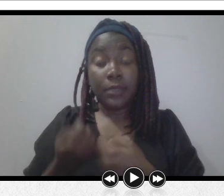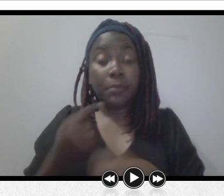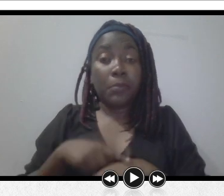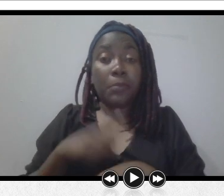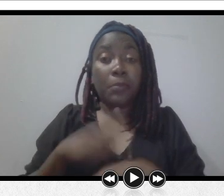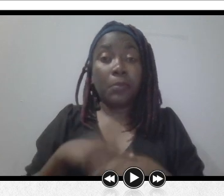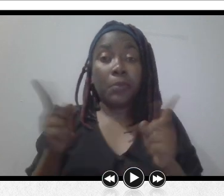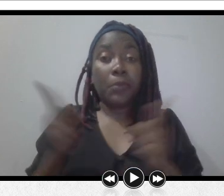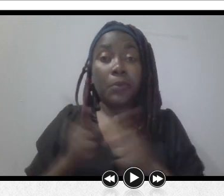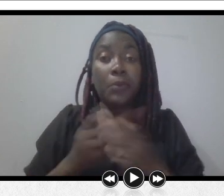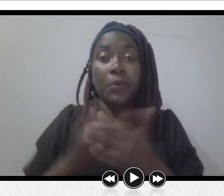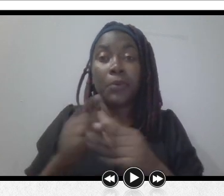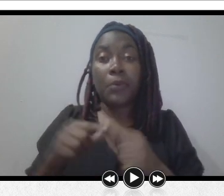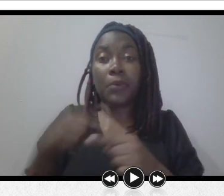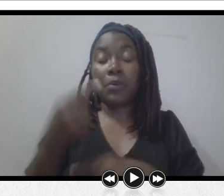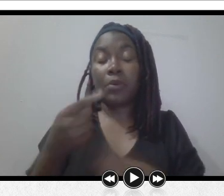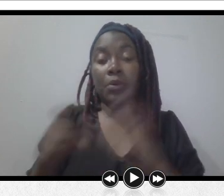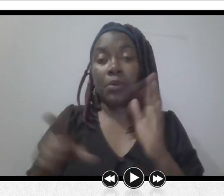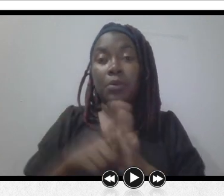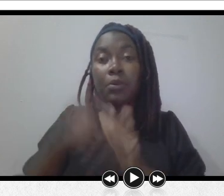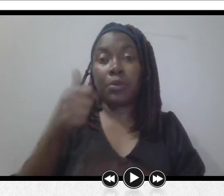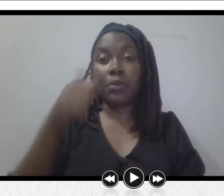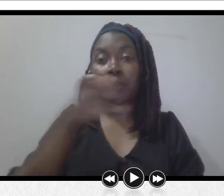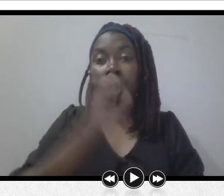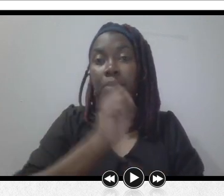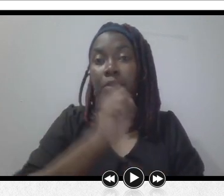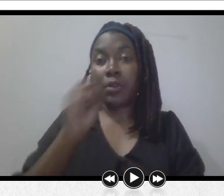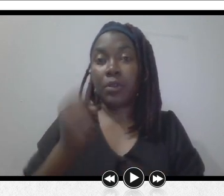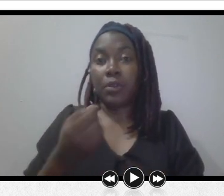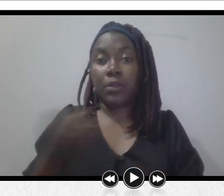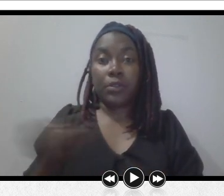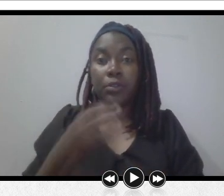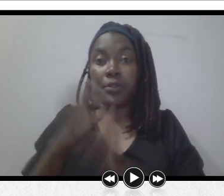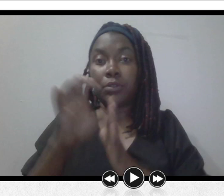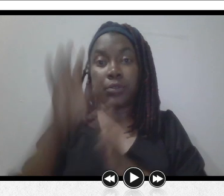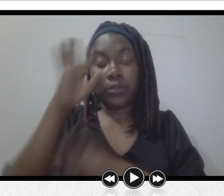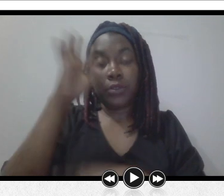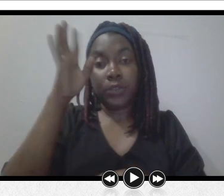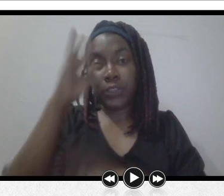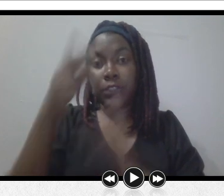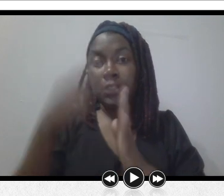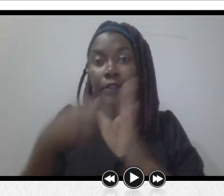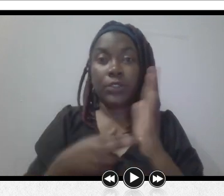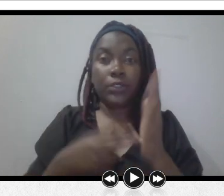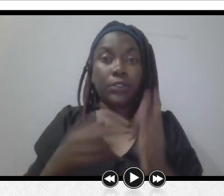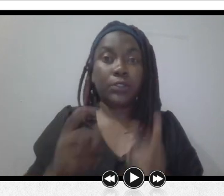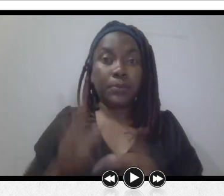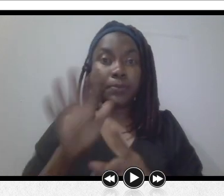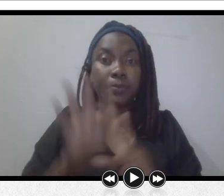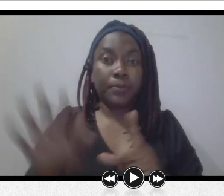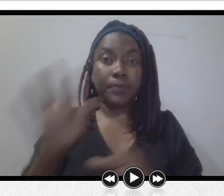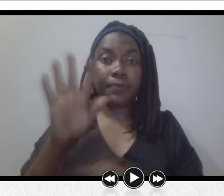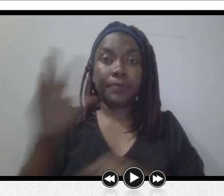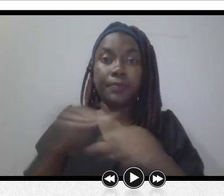ela inicia depois da Constituição de 1988, nesse novo conceito que se pensou de regulação de mercados. Como eu trago